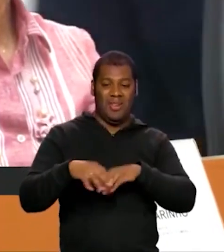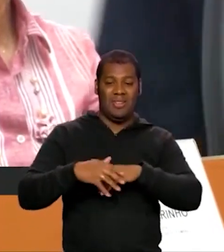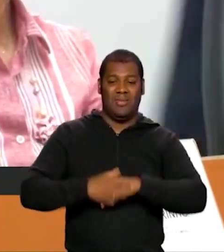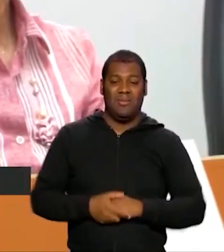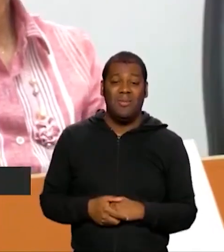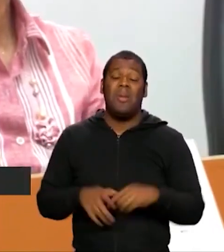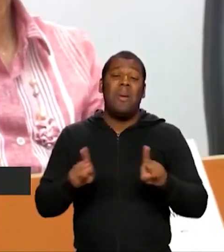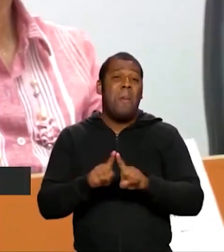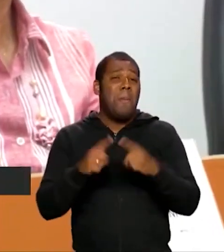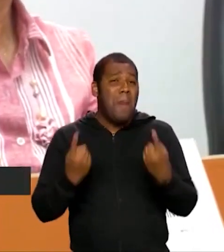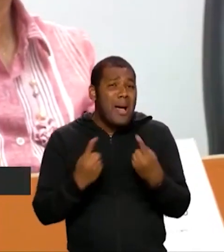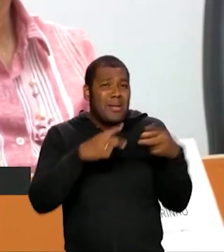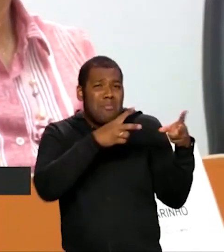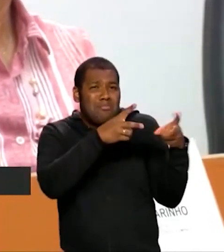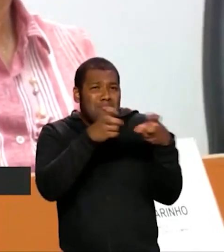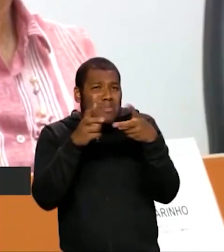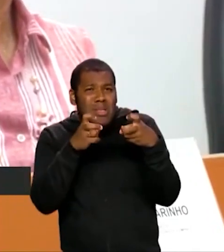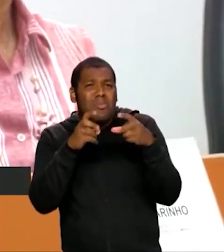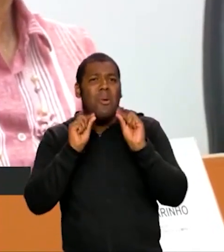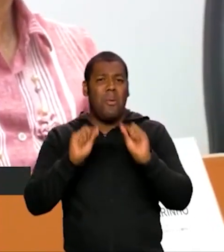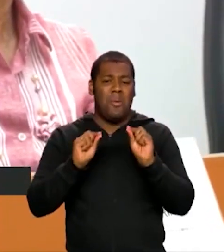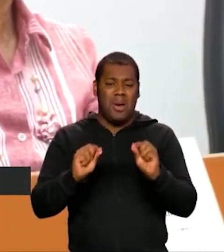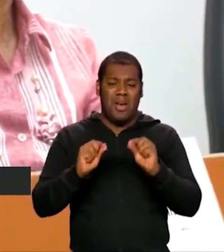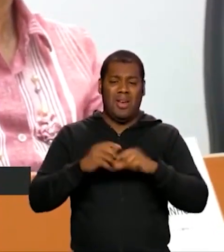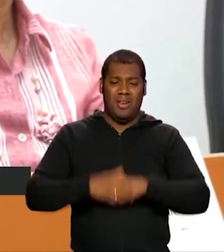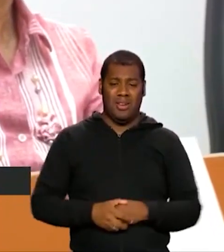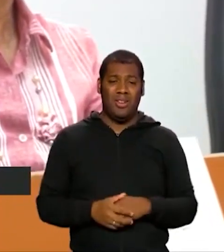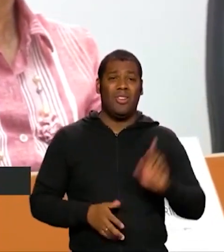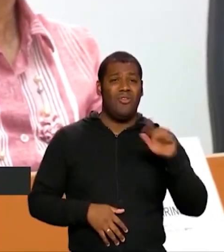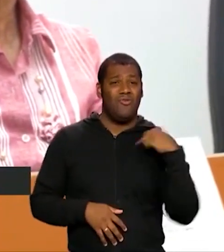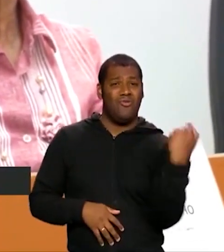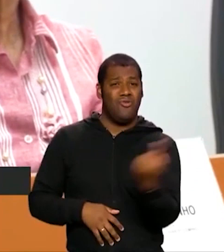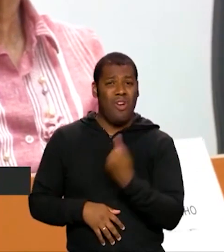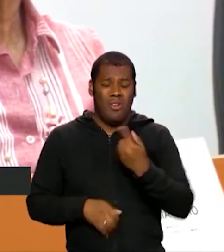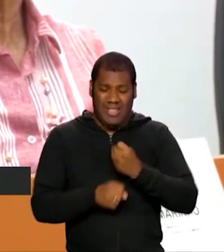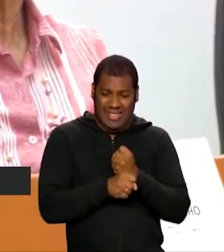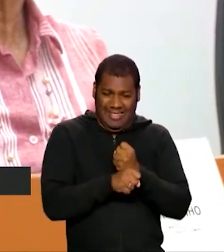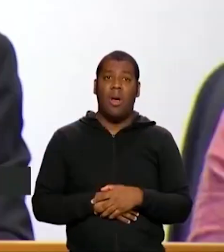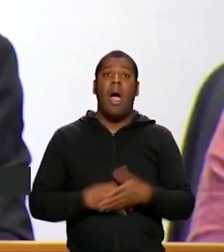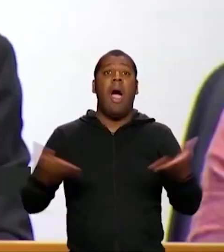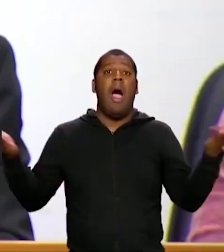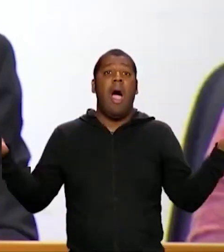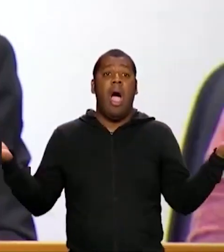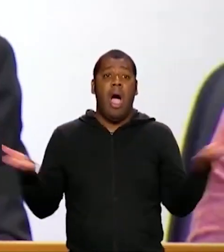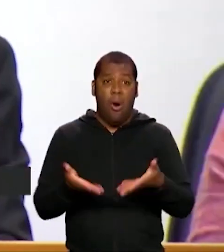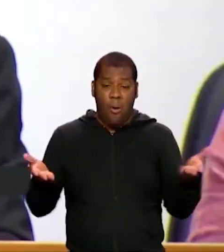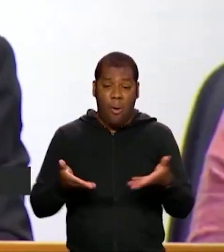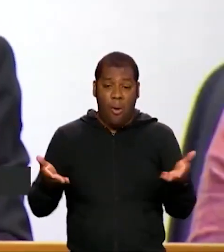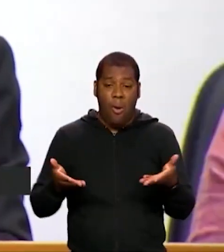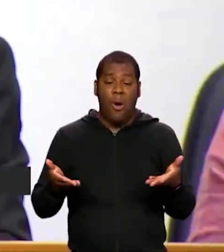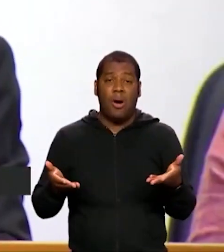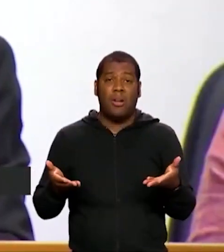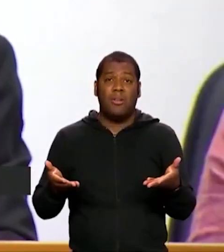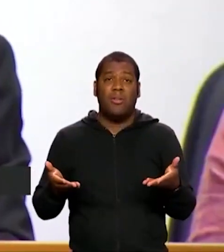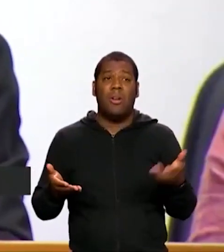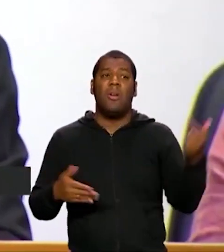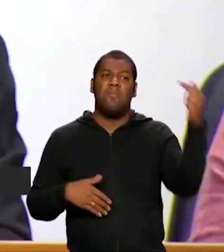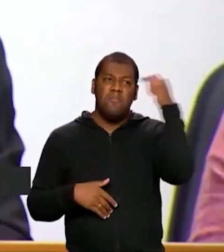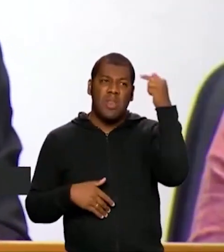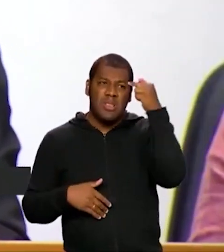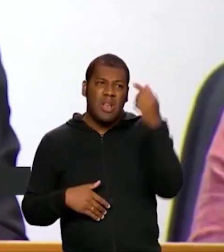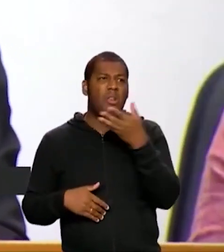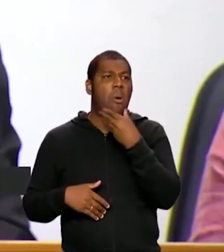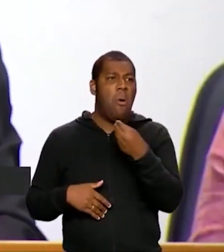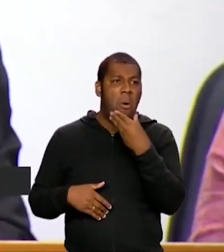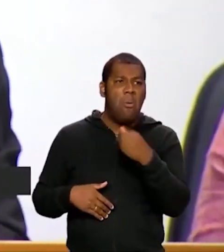a gente acaba observando que nós estamos virando escravos das novas tecnologias nós homens e mulheres